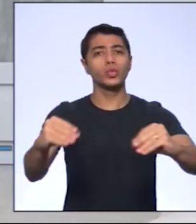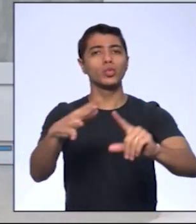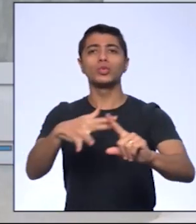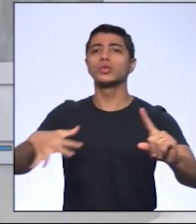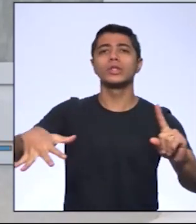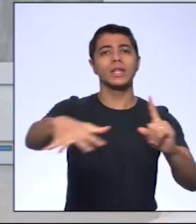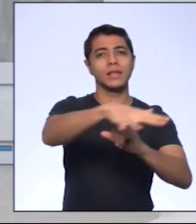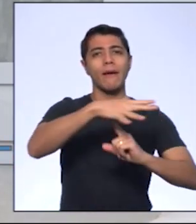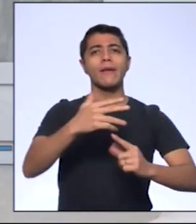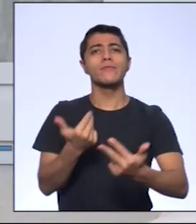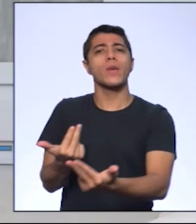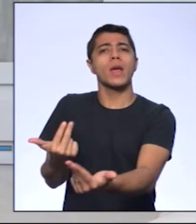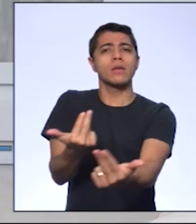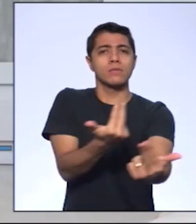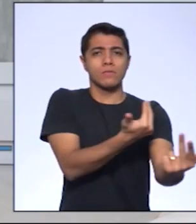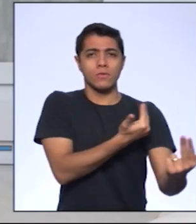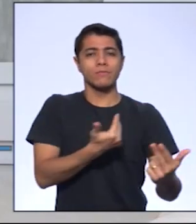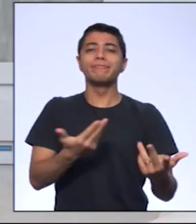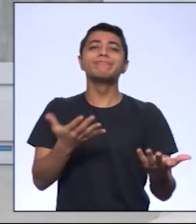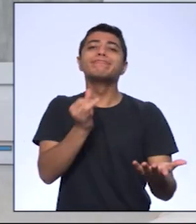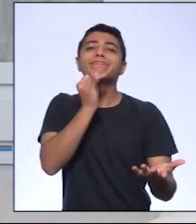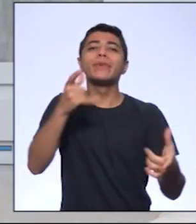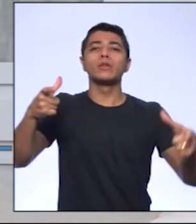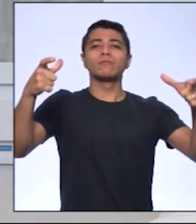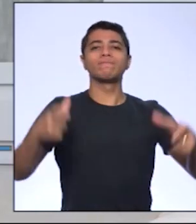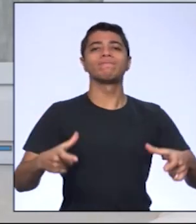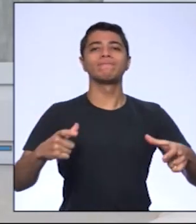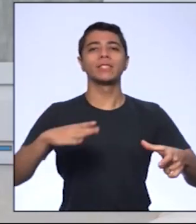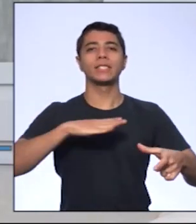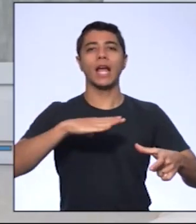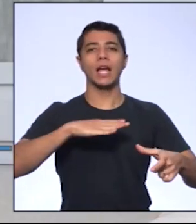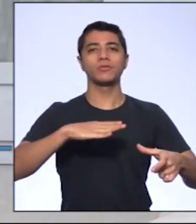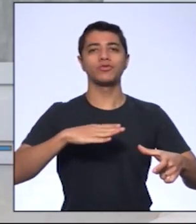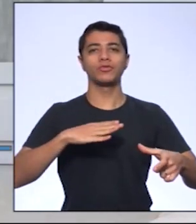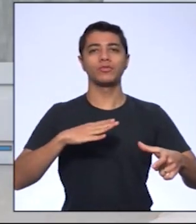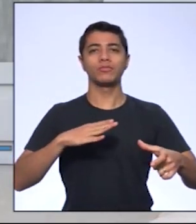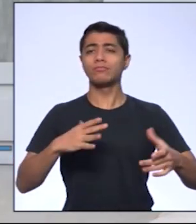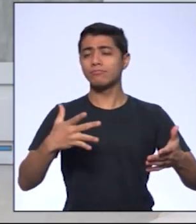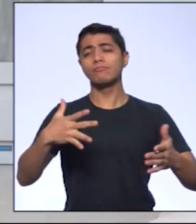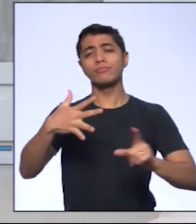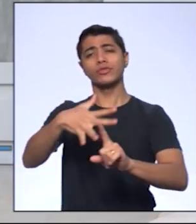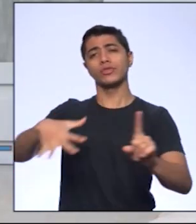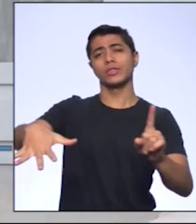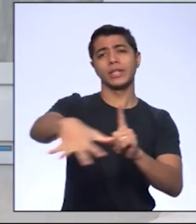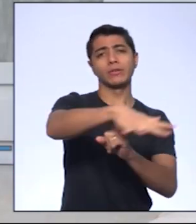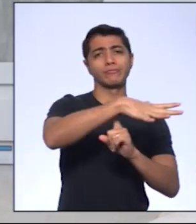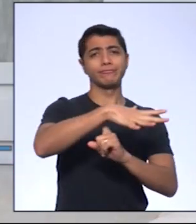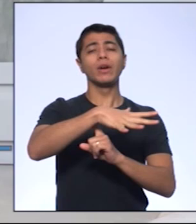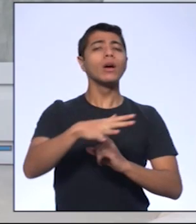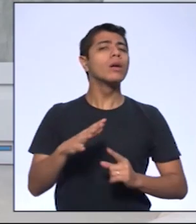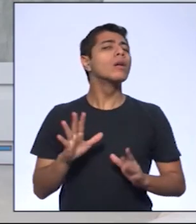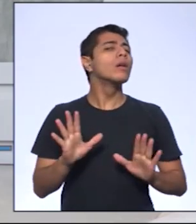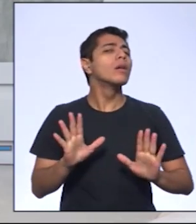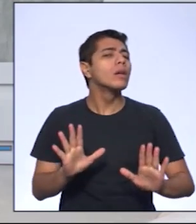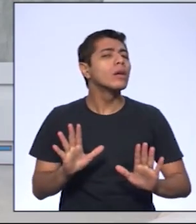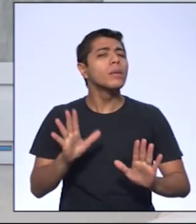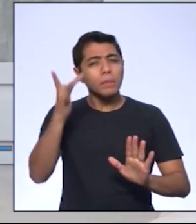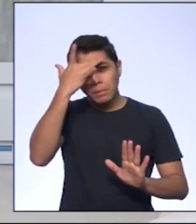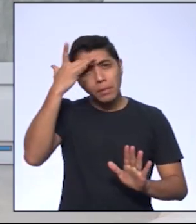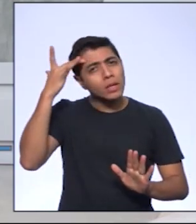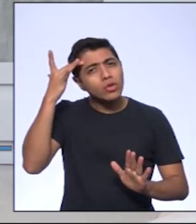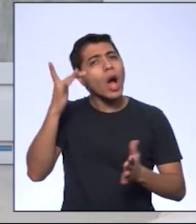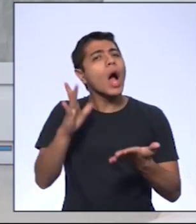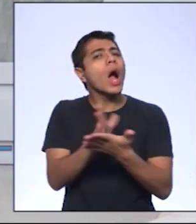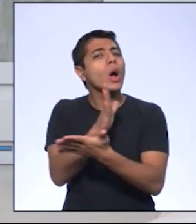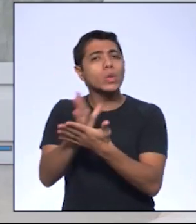de uma mesma cidade, de um mesmo universo, tá, social. O que faz pessoas estarem na